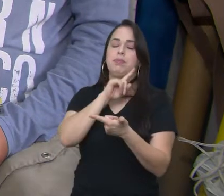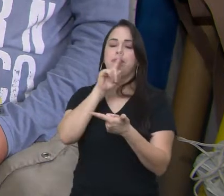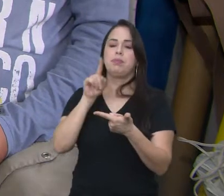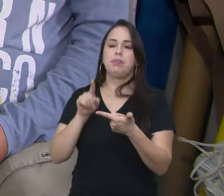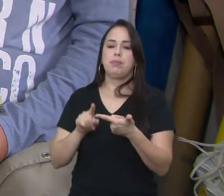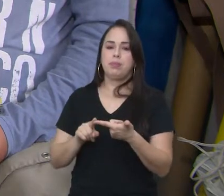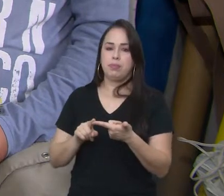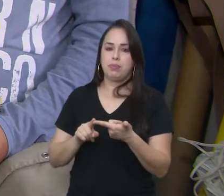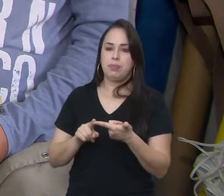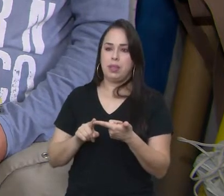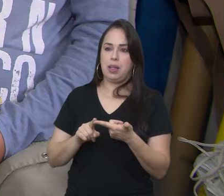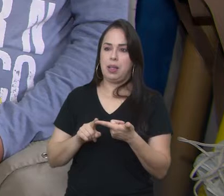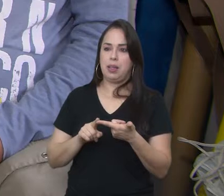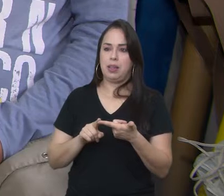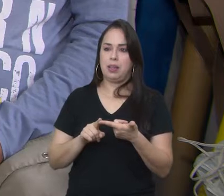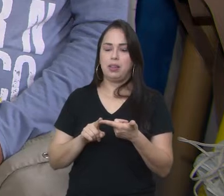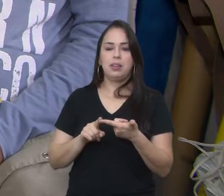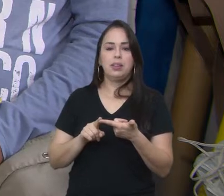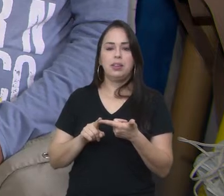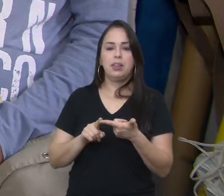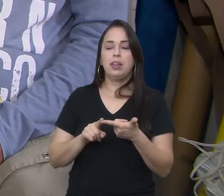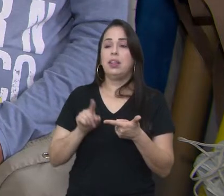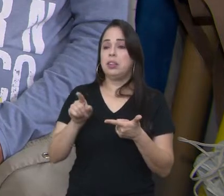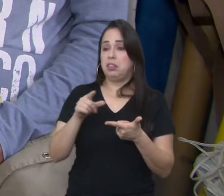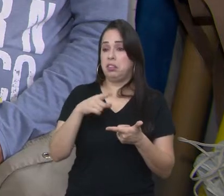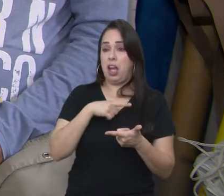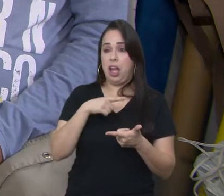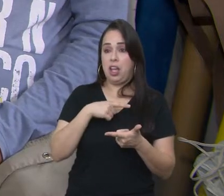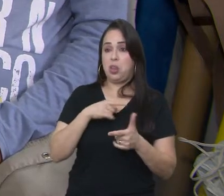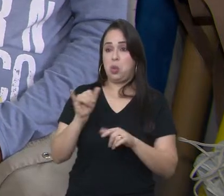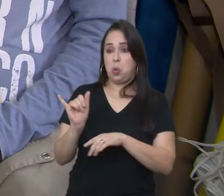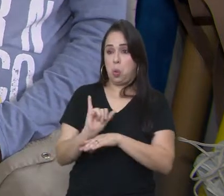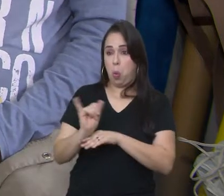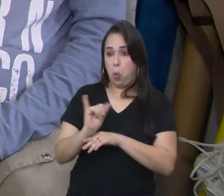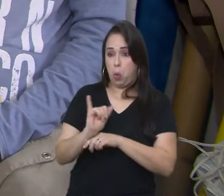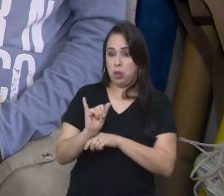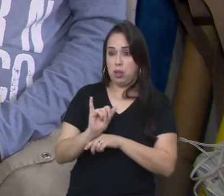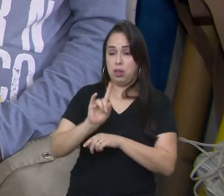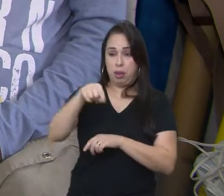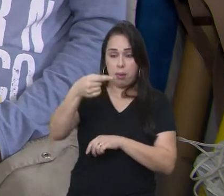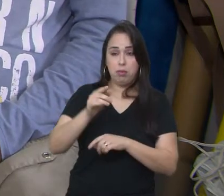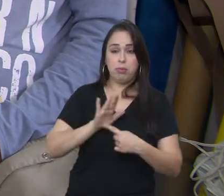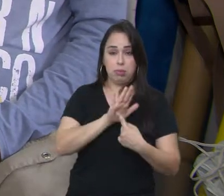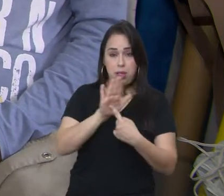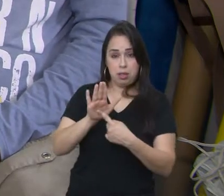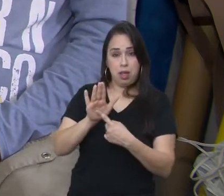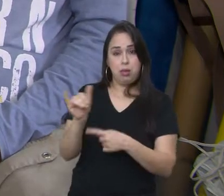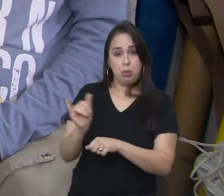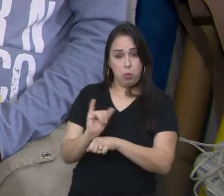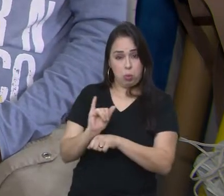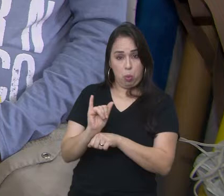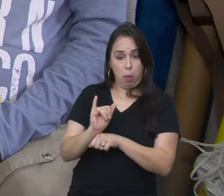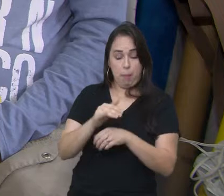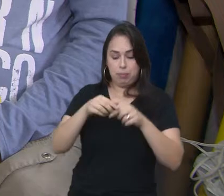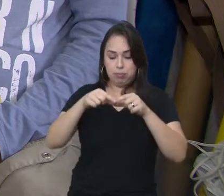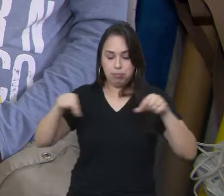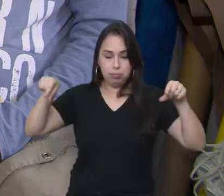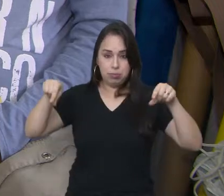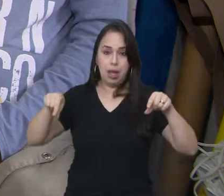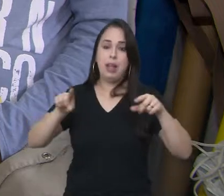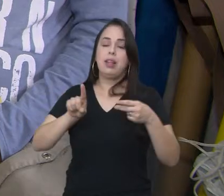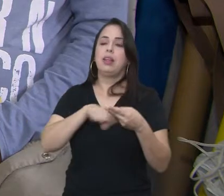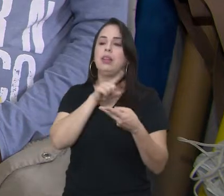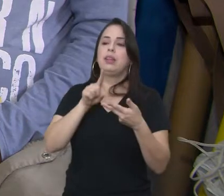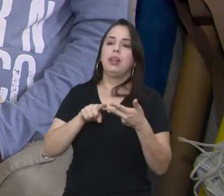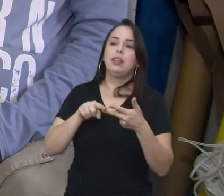ter acesso a... Tem bastante coisa no YouTube dele, né? A gente vai deixar o endereço do canal dele no YouTube aqui também. E também tem